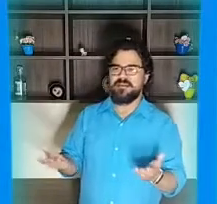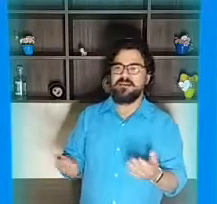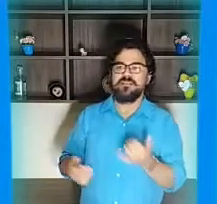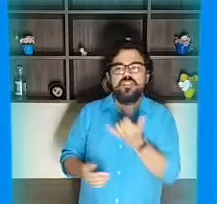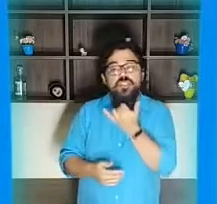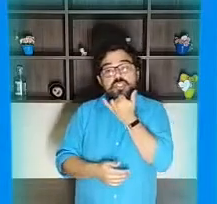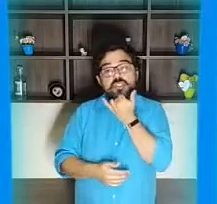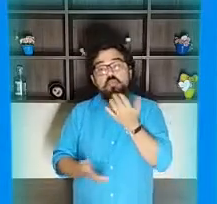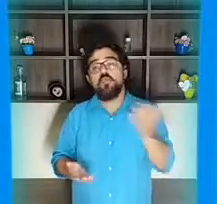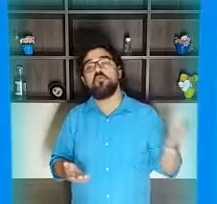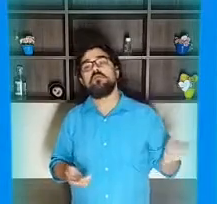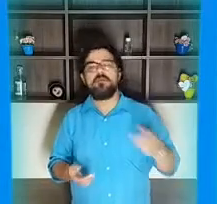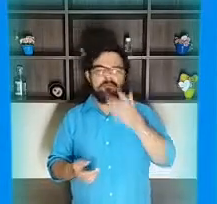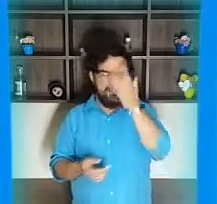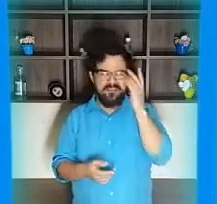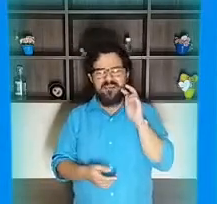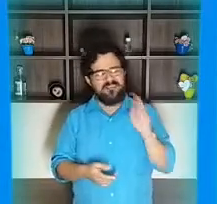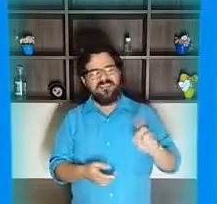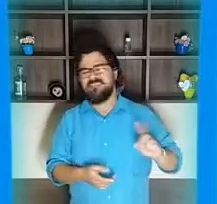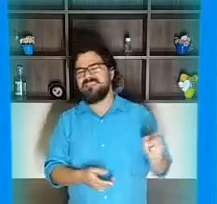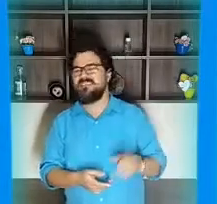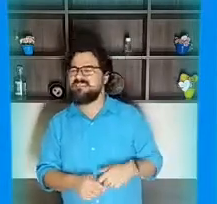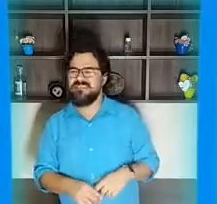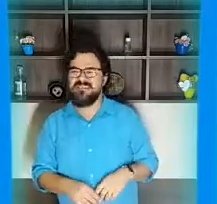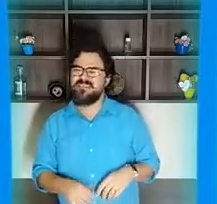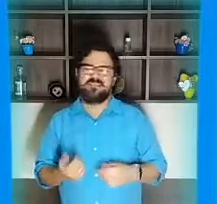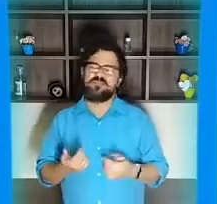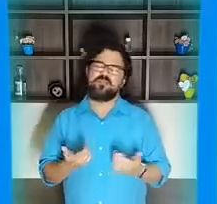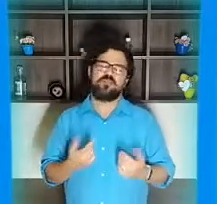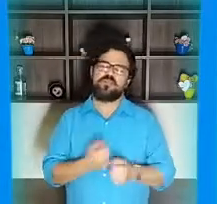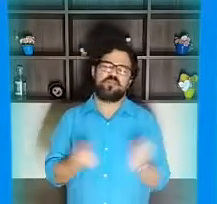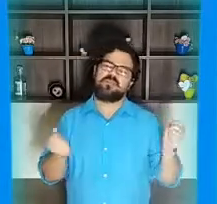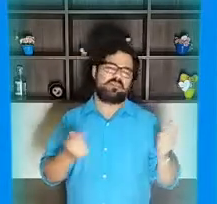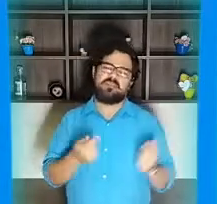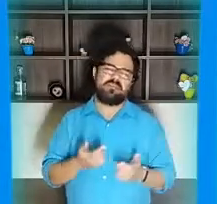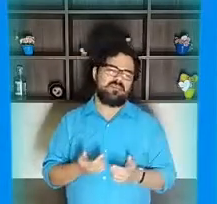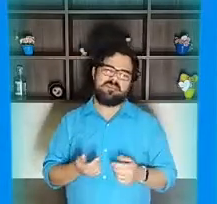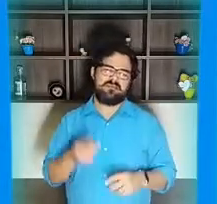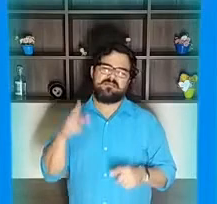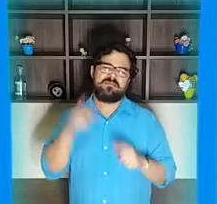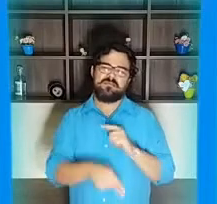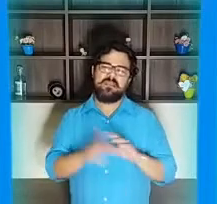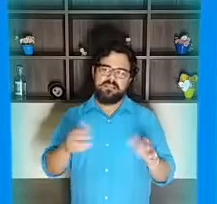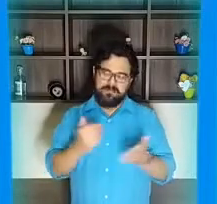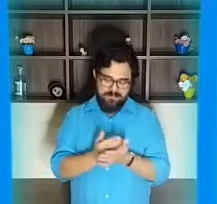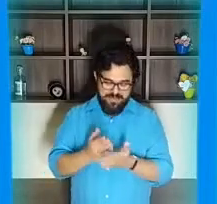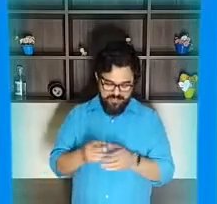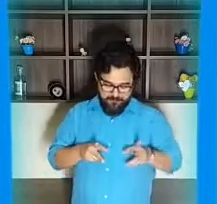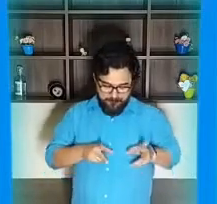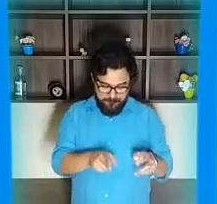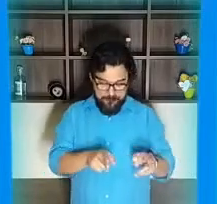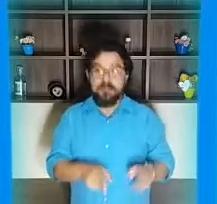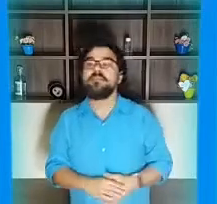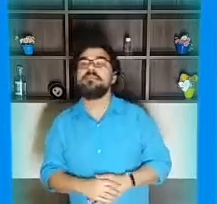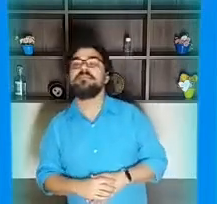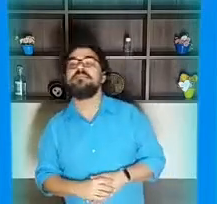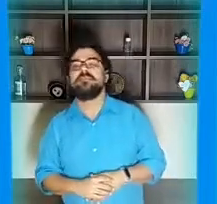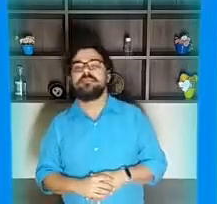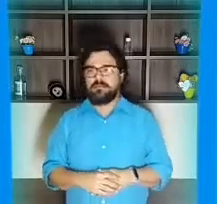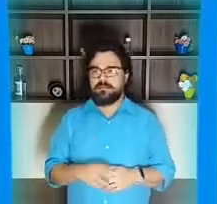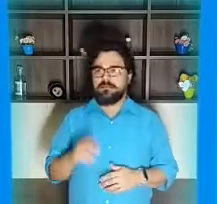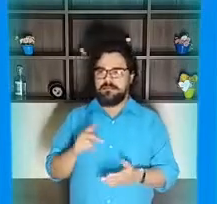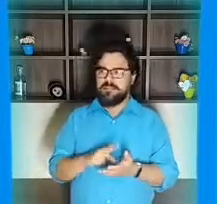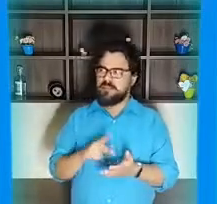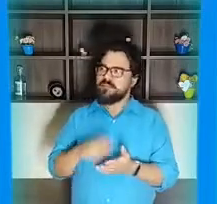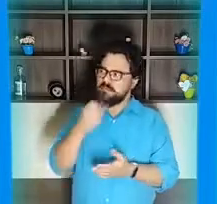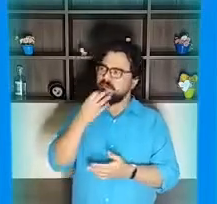ver várias vezes essa live, não tinha como. Eu vou cortar essa parte. É verdade. Boa, boa. Então corta essa